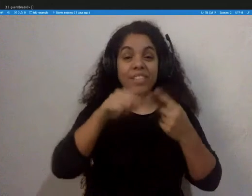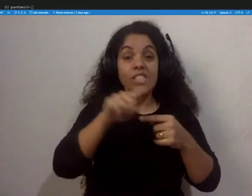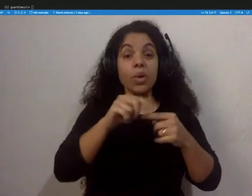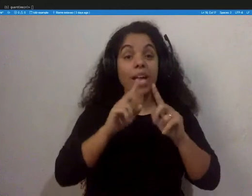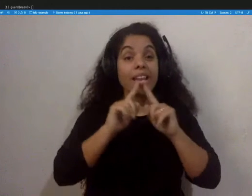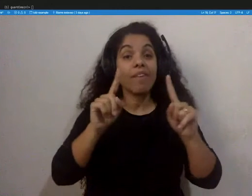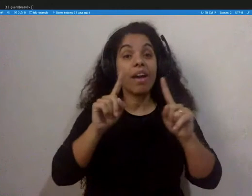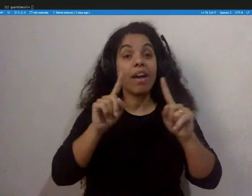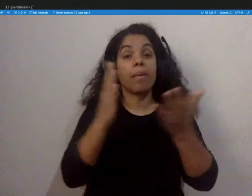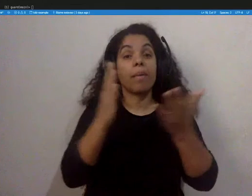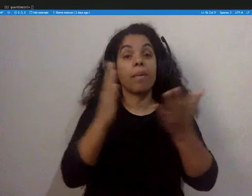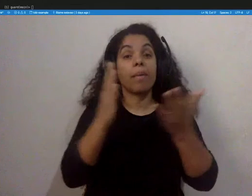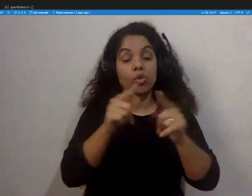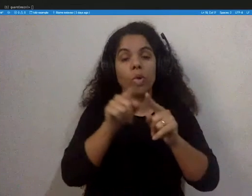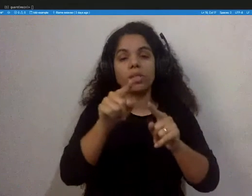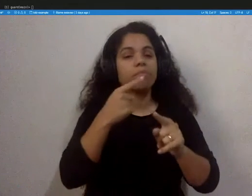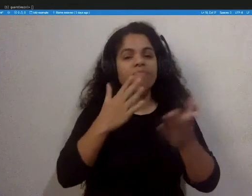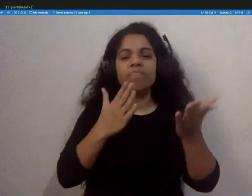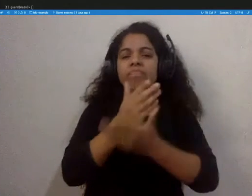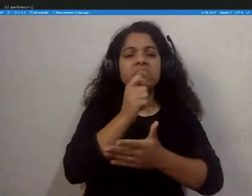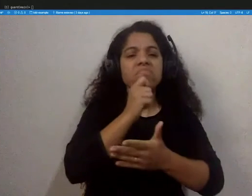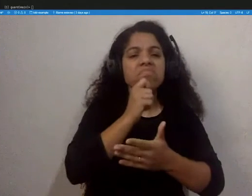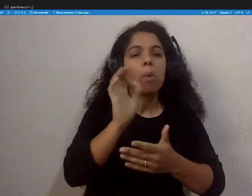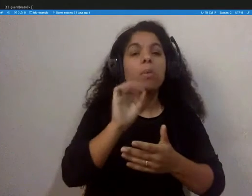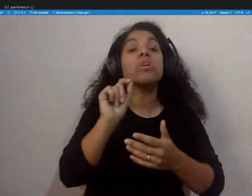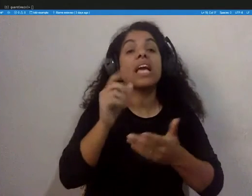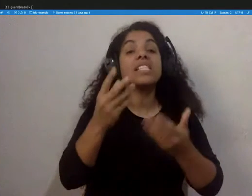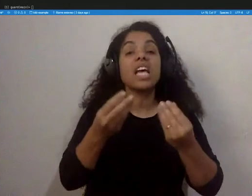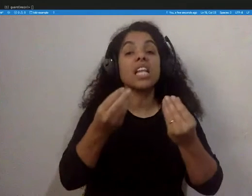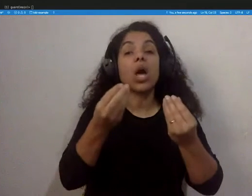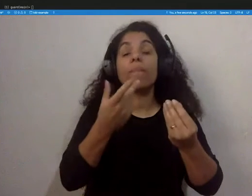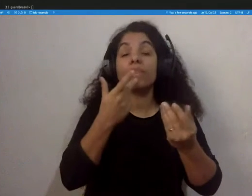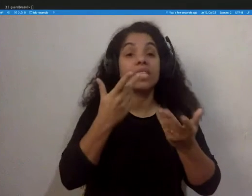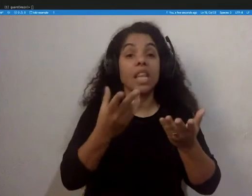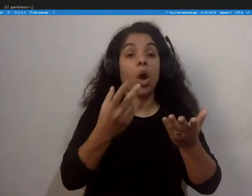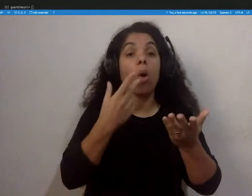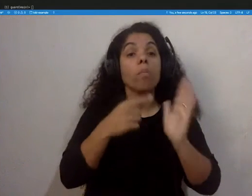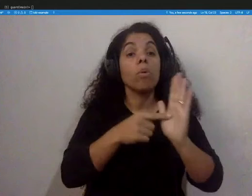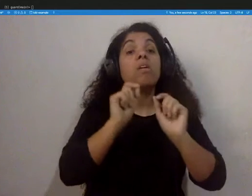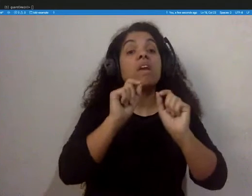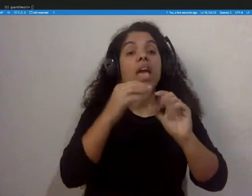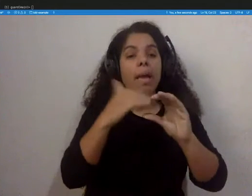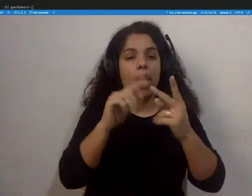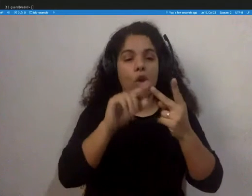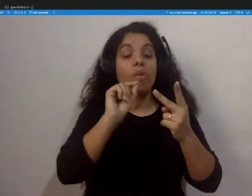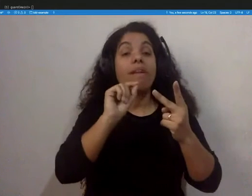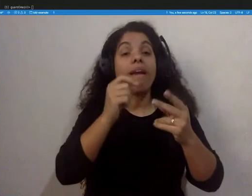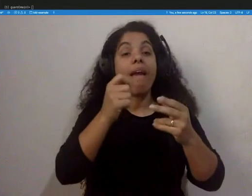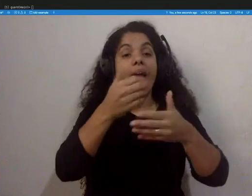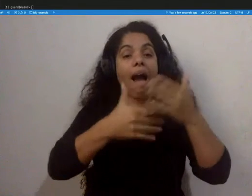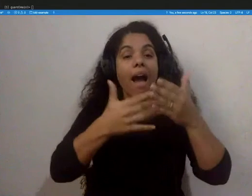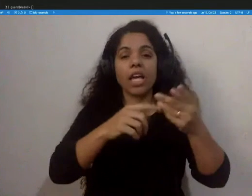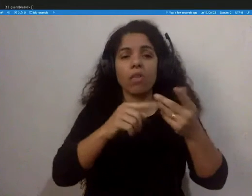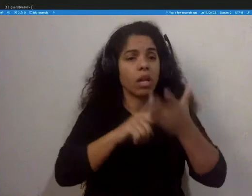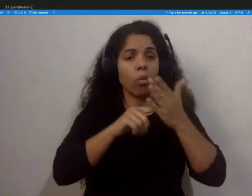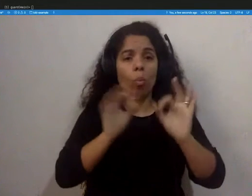para mim algumas coisas. Ele vai falar assim, olha, você não passou quem é o e-mail, você não passou quem é o arquivo, você não passou